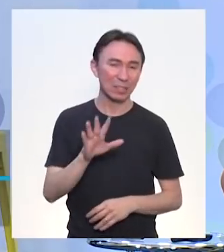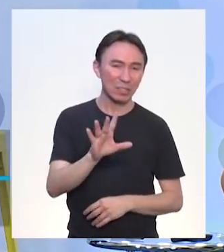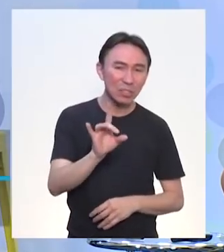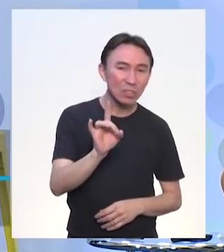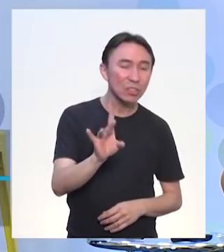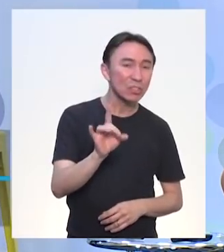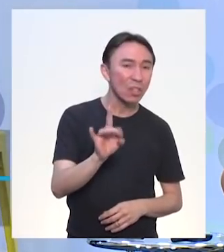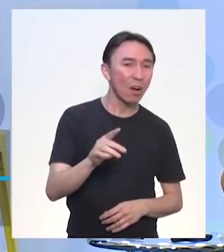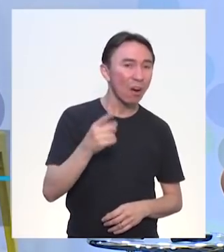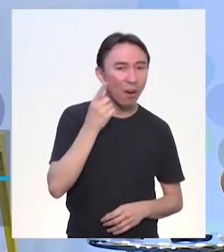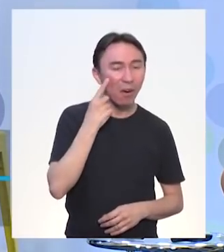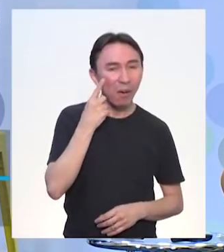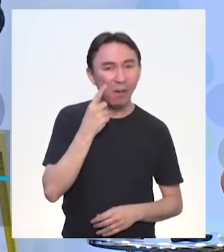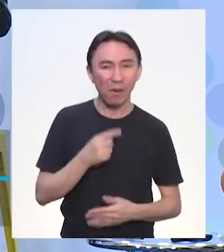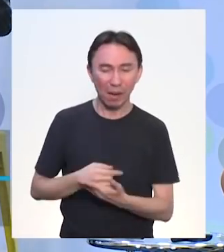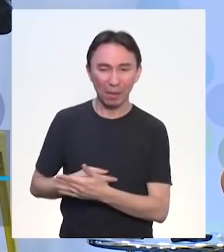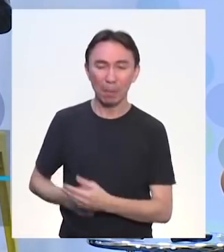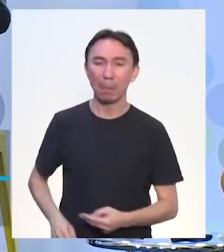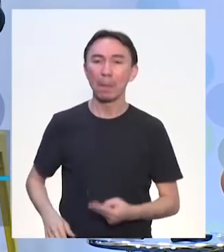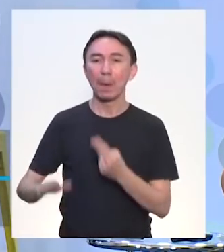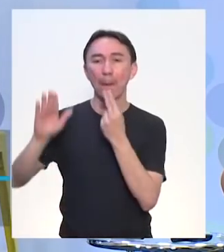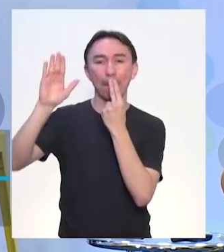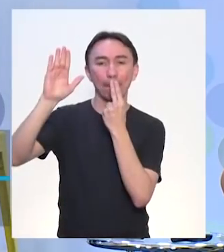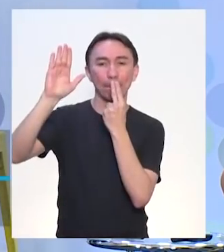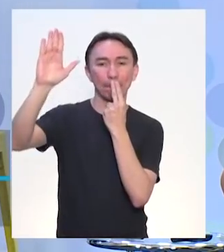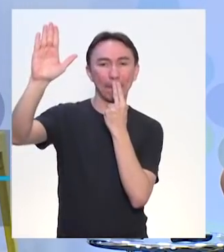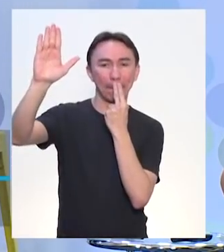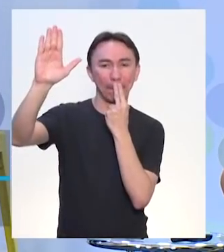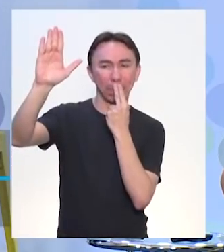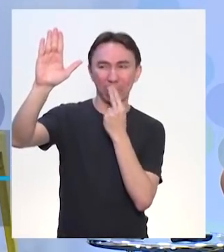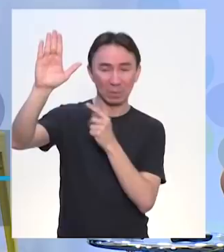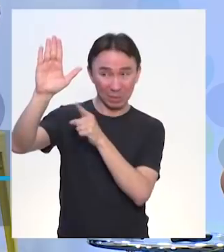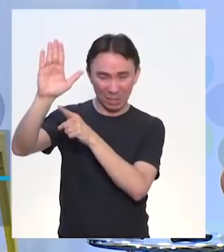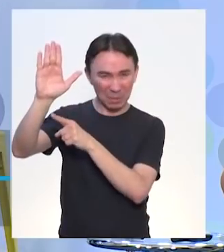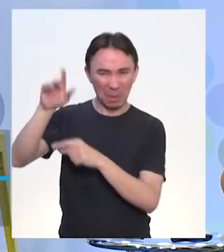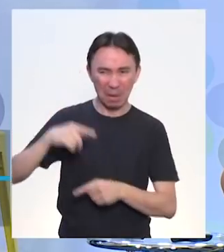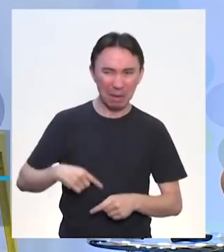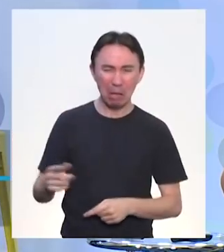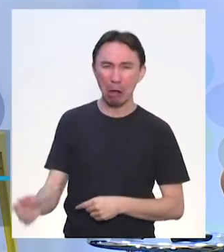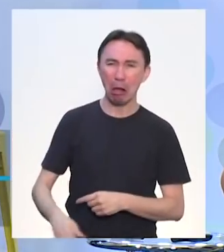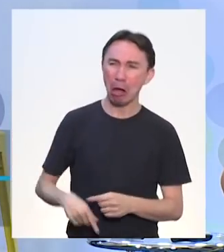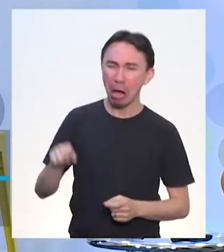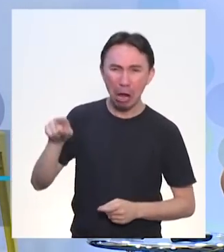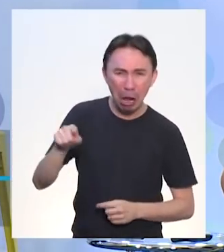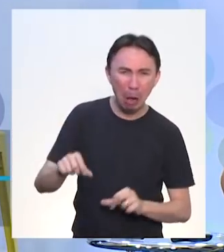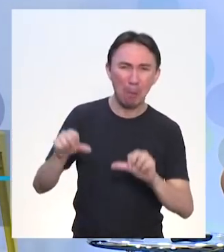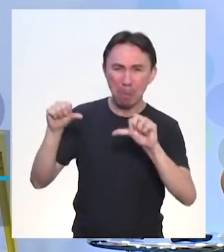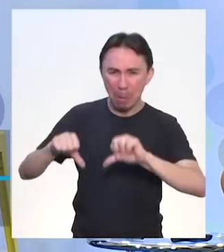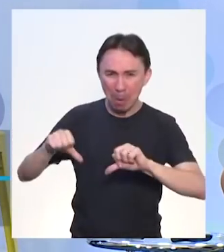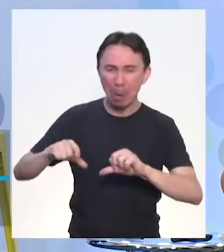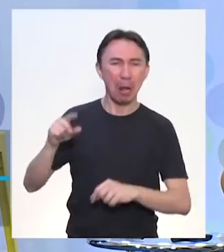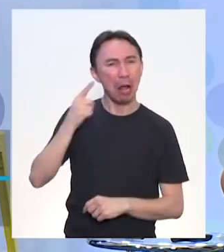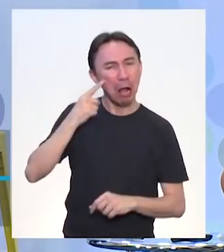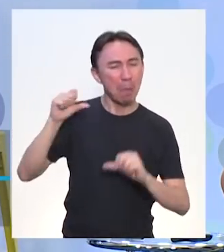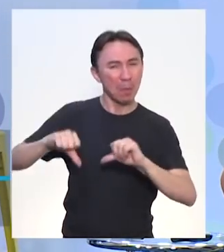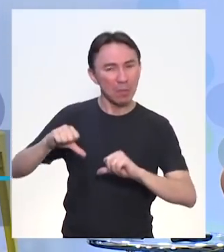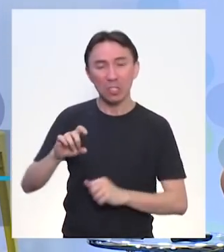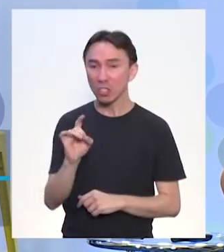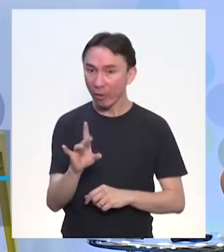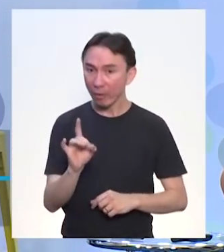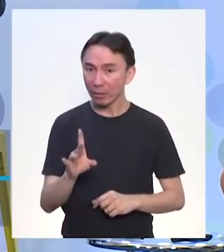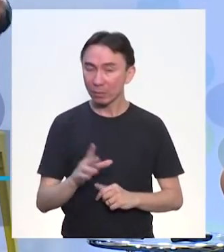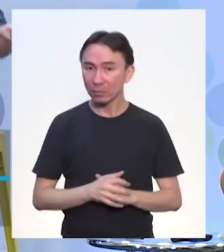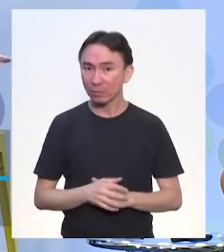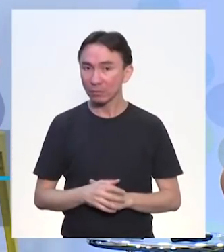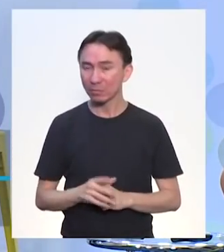Apenas demonizar Adolf Hitler não é a melhor forma de compreendê-lo. É claro que o Partido Nazista merece todo